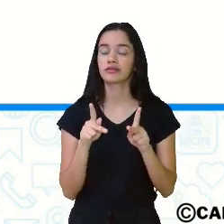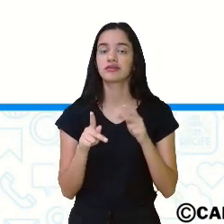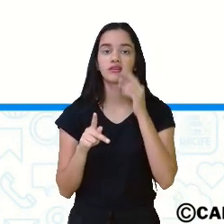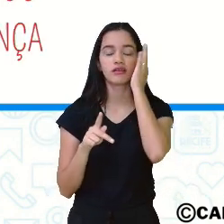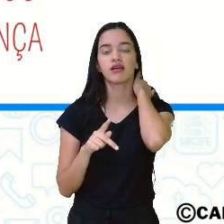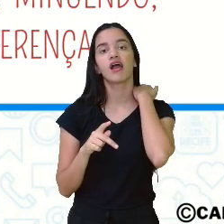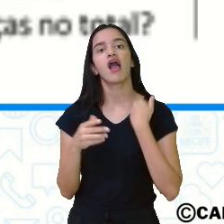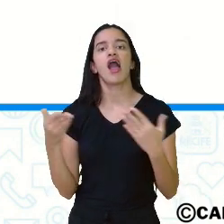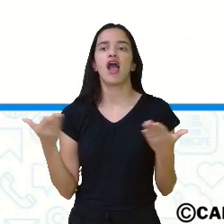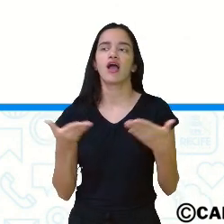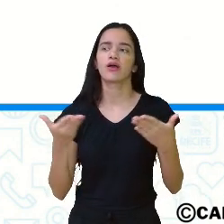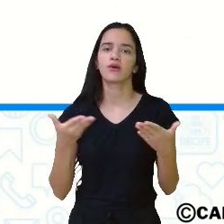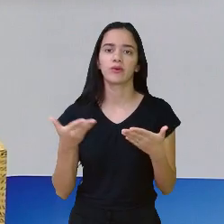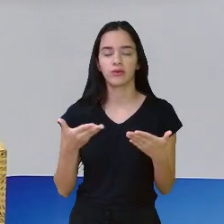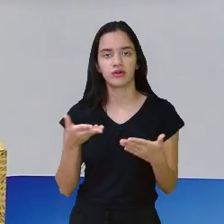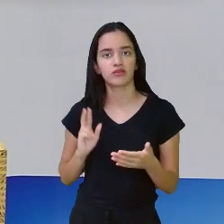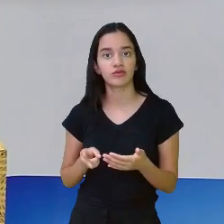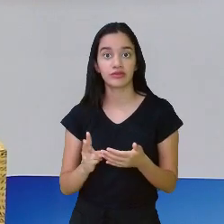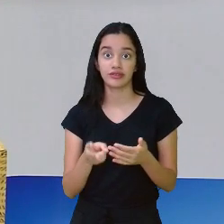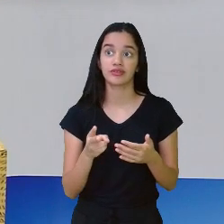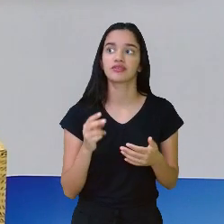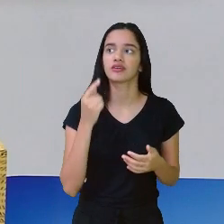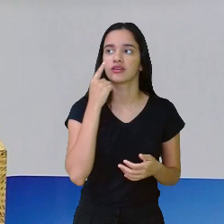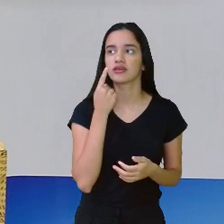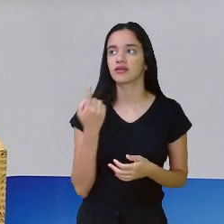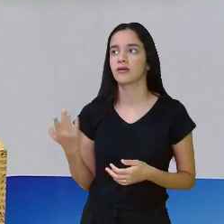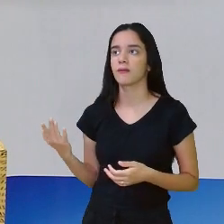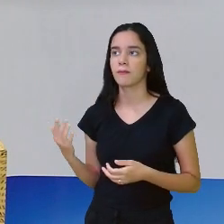Aí, agora eu vou avançar. Opa!